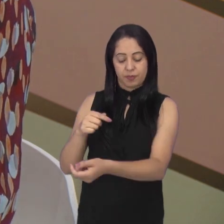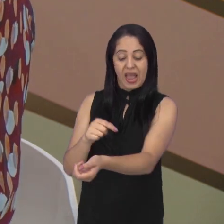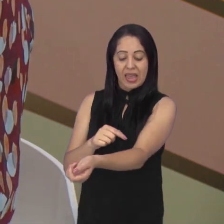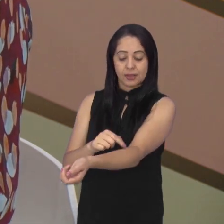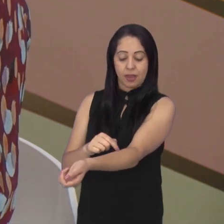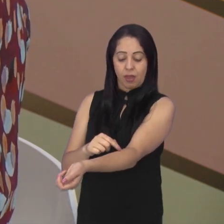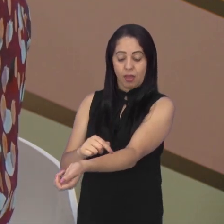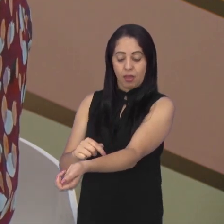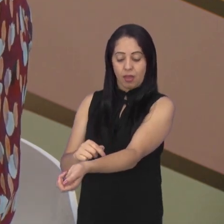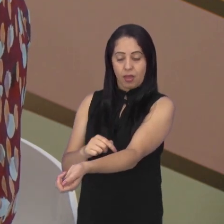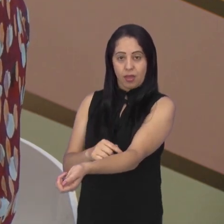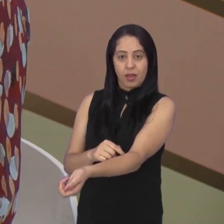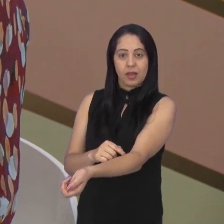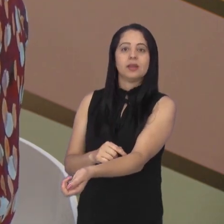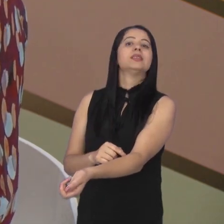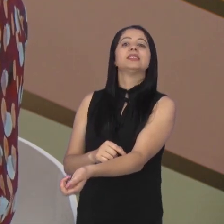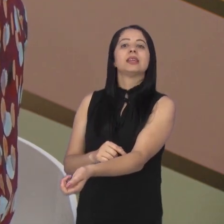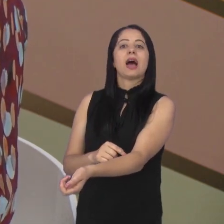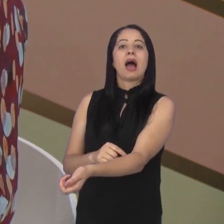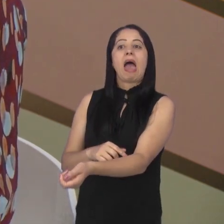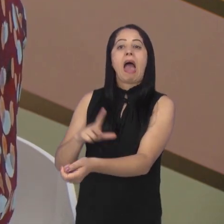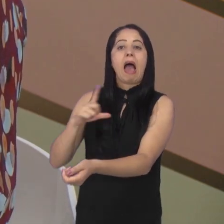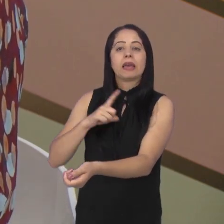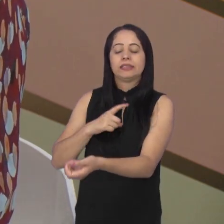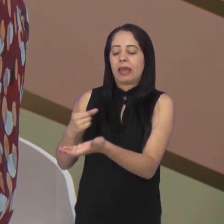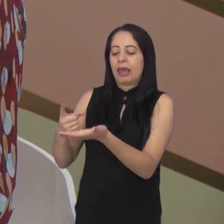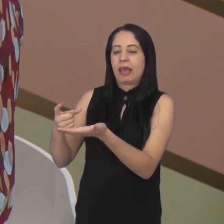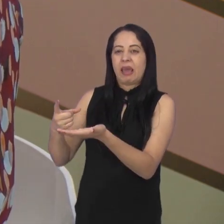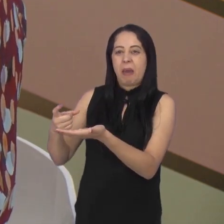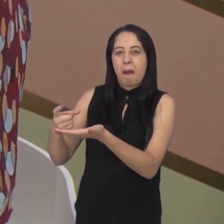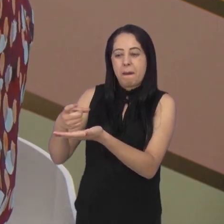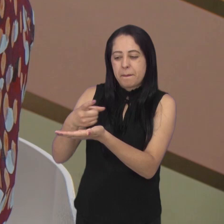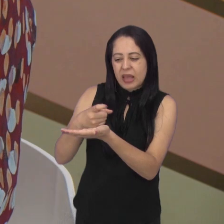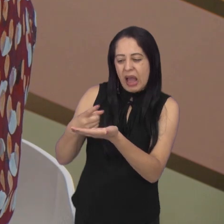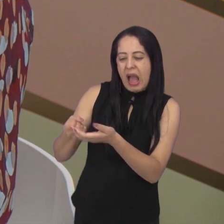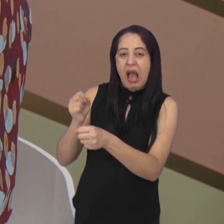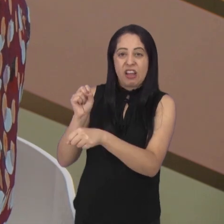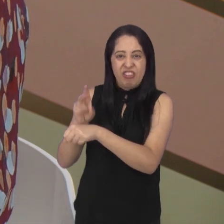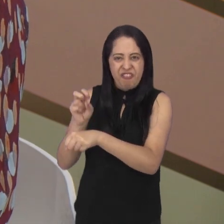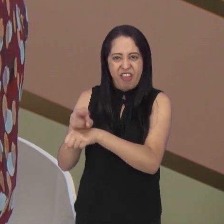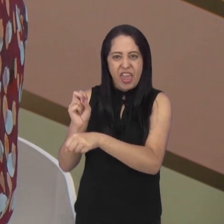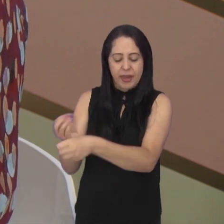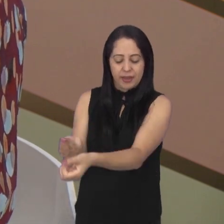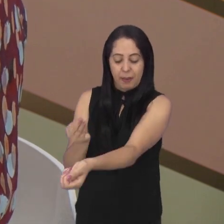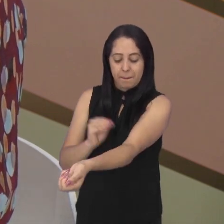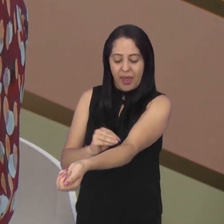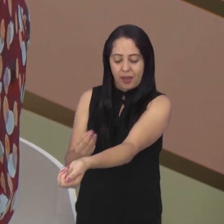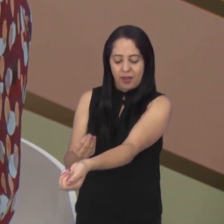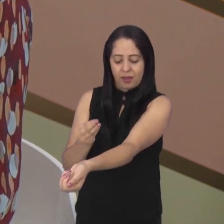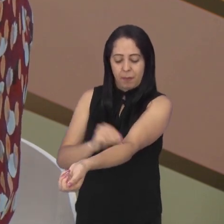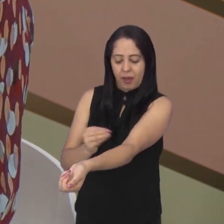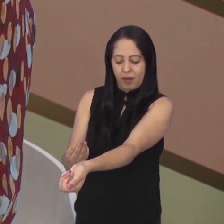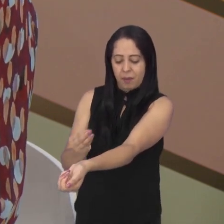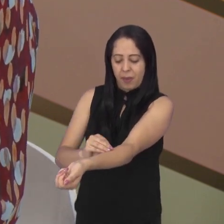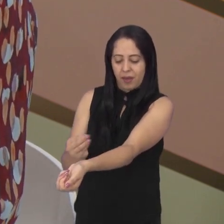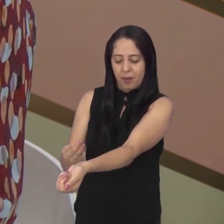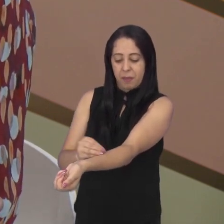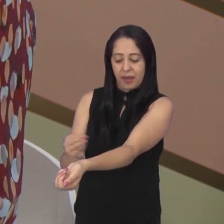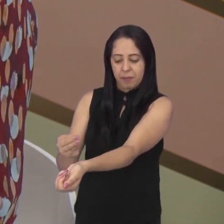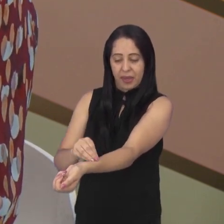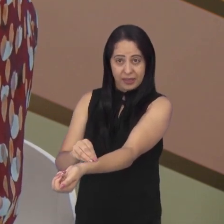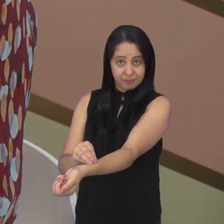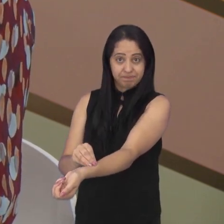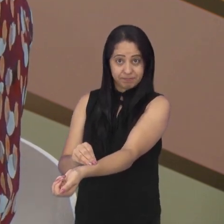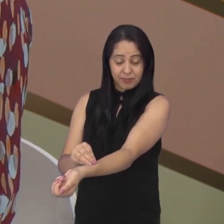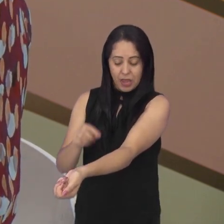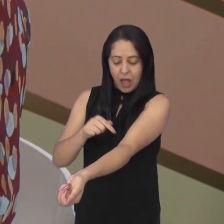ácaros, fungos, pólen, cachorro, Aplica mesmo na pele do paciente? Ele vem na forma de extratos padronizados. Então, a gente pega ali